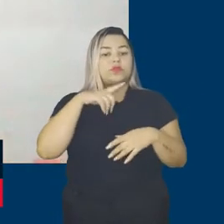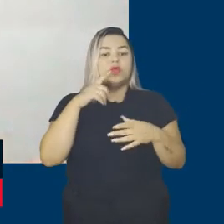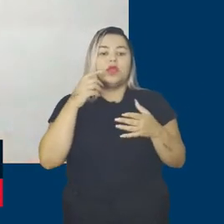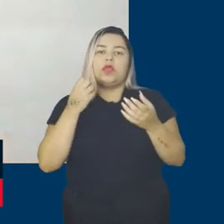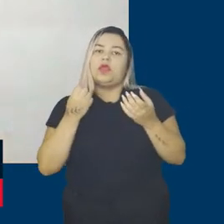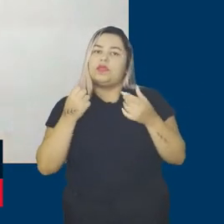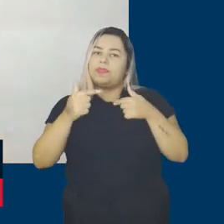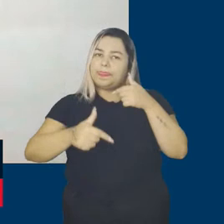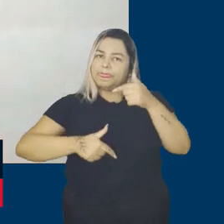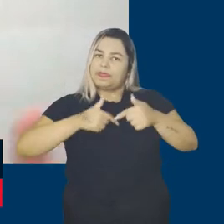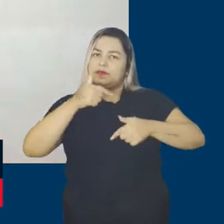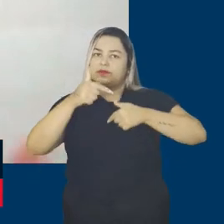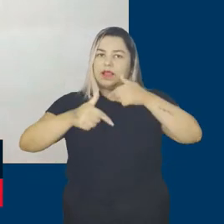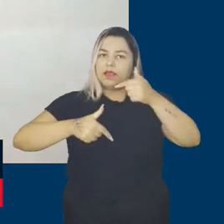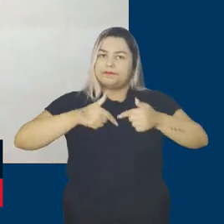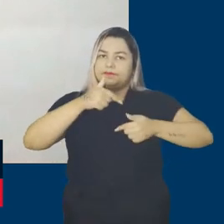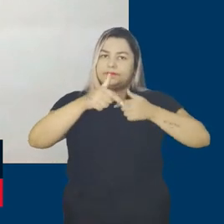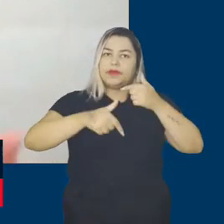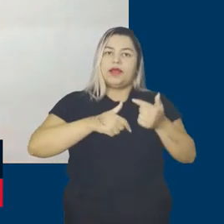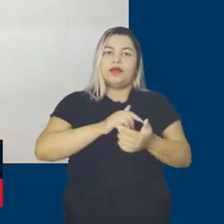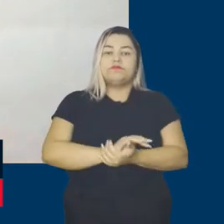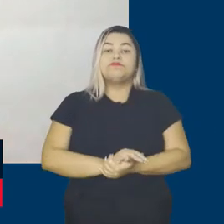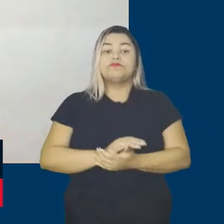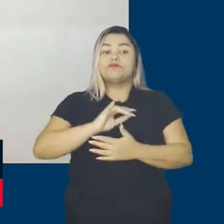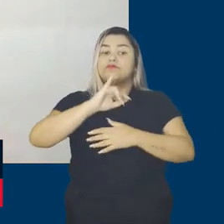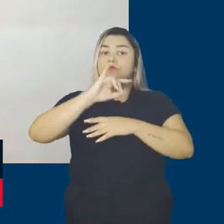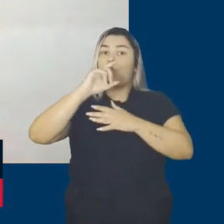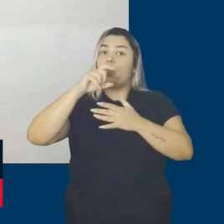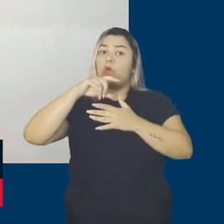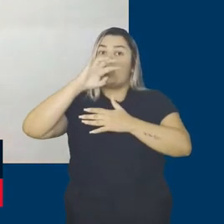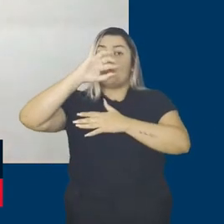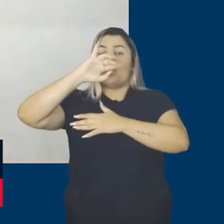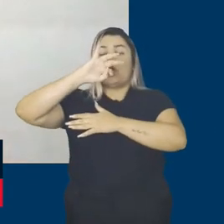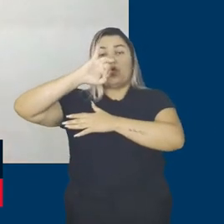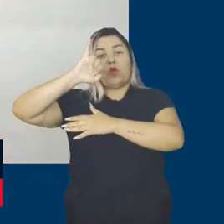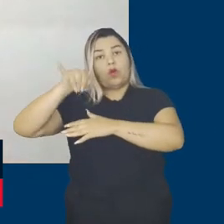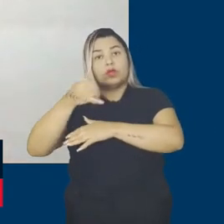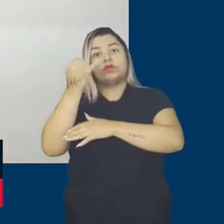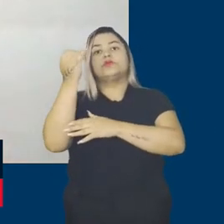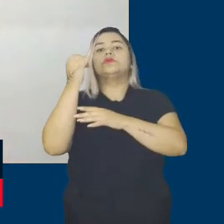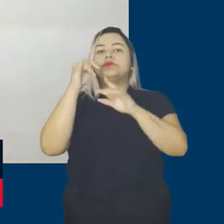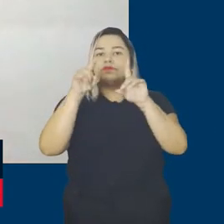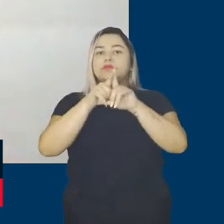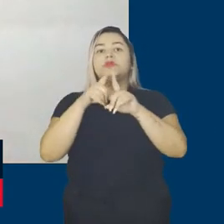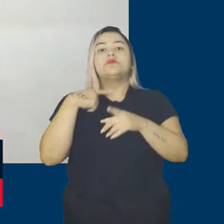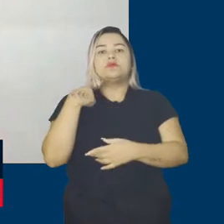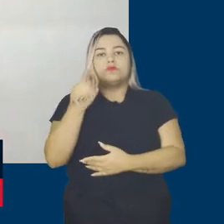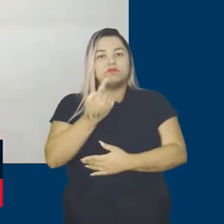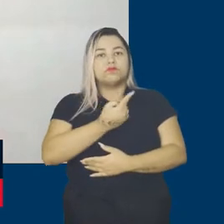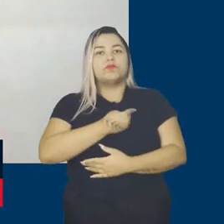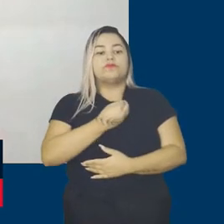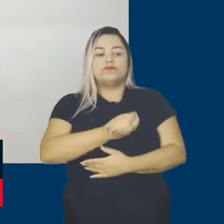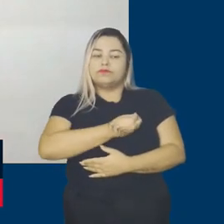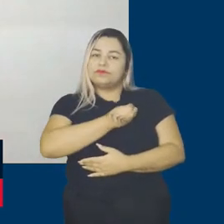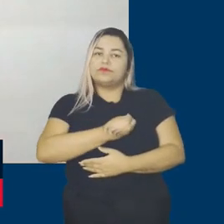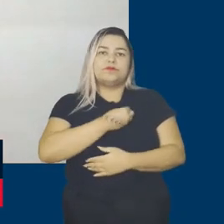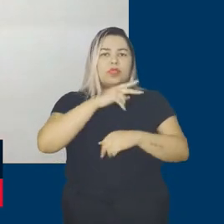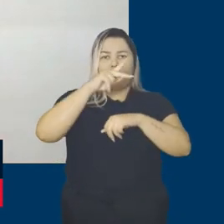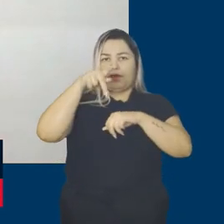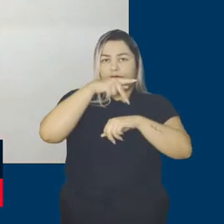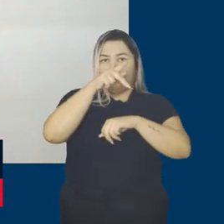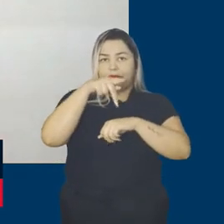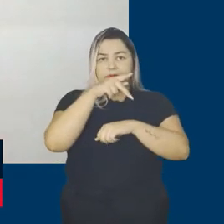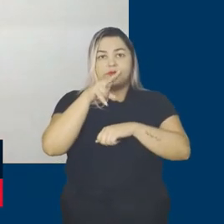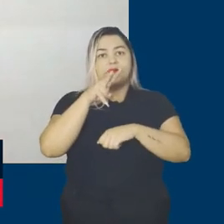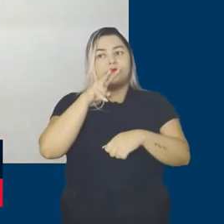empregos. Né? E com essa taxa de juros e com esse padrão de amarras que nós estamos vivendo, o país não só vai